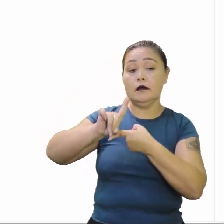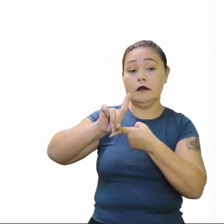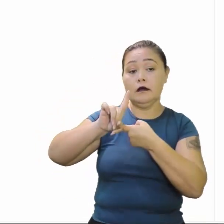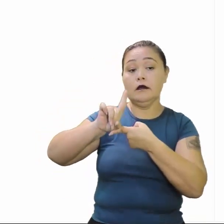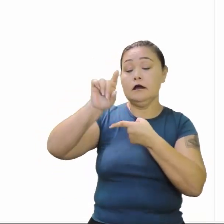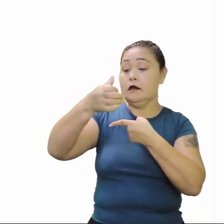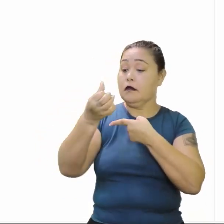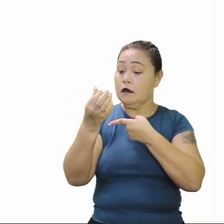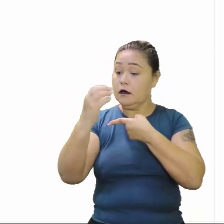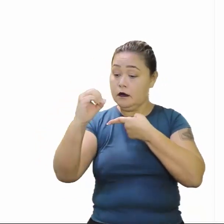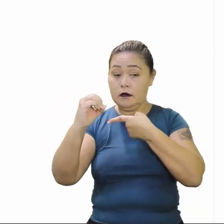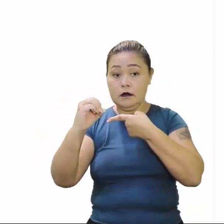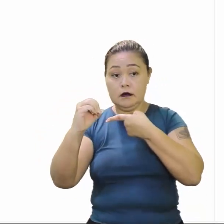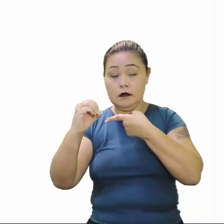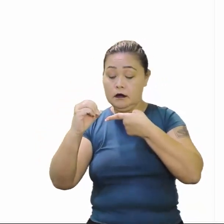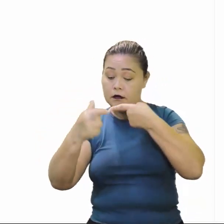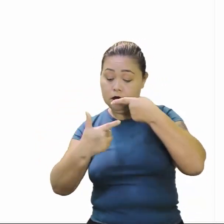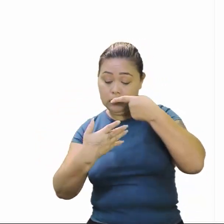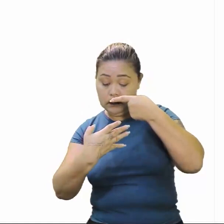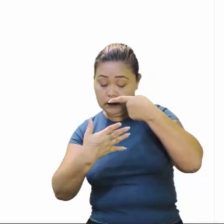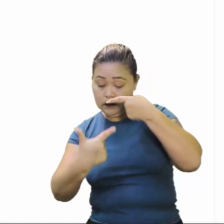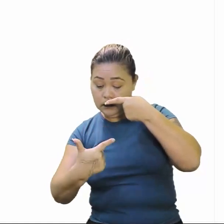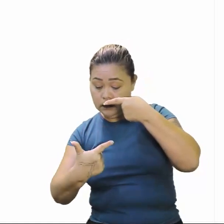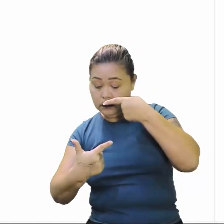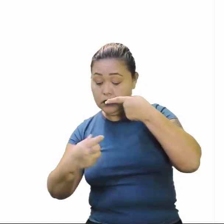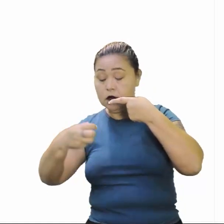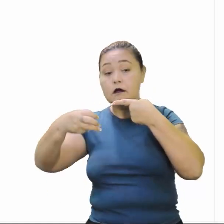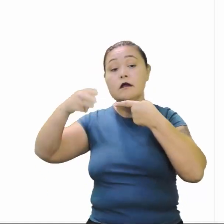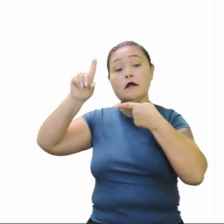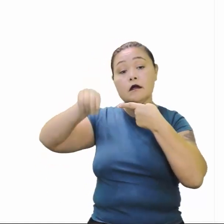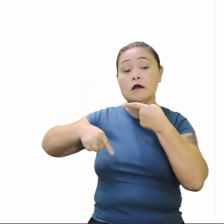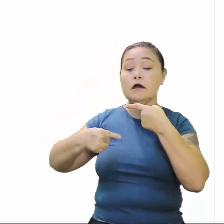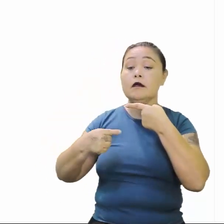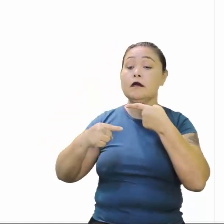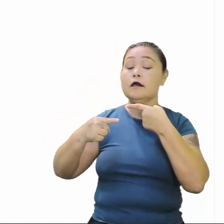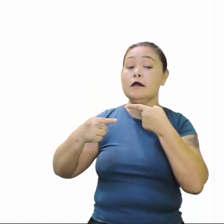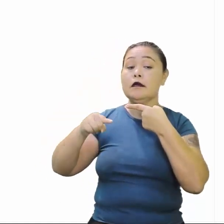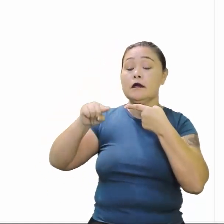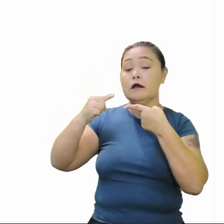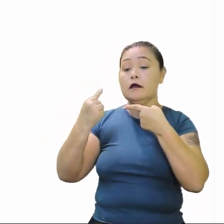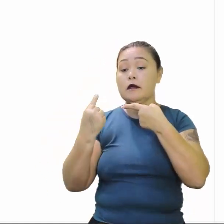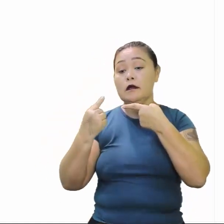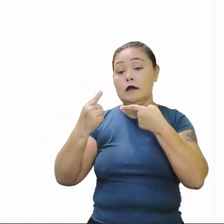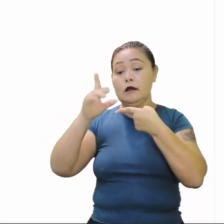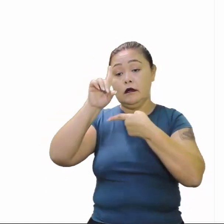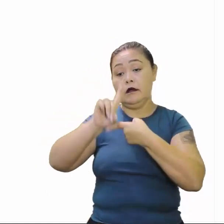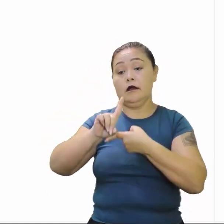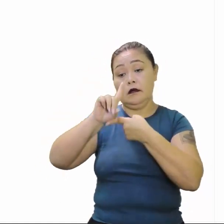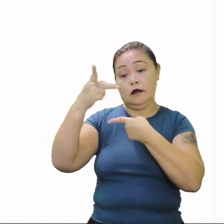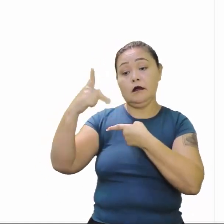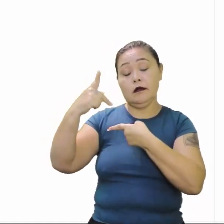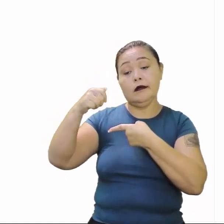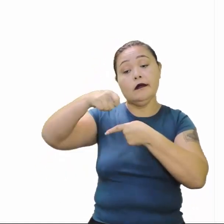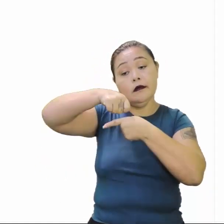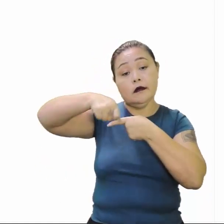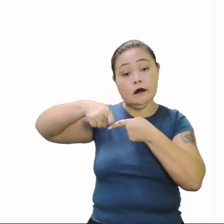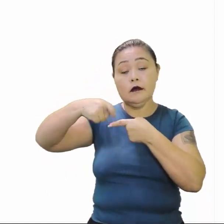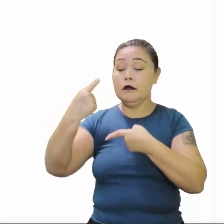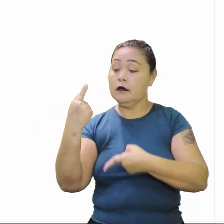de 60 gramas por 42 mililitros. Quer dizer, a densidade desse creme,